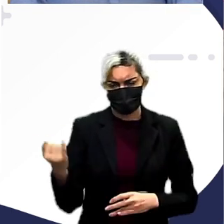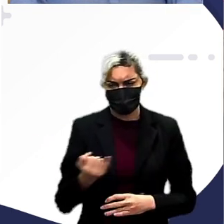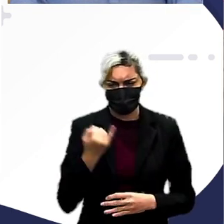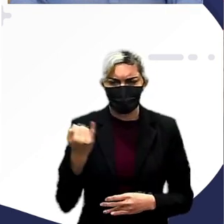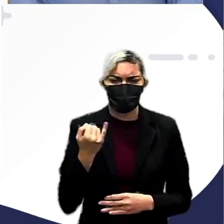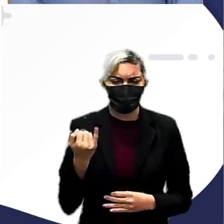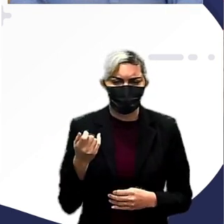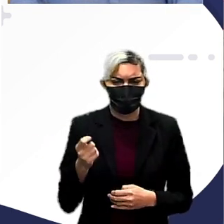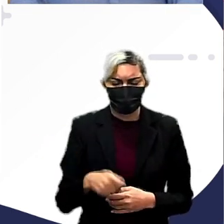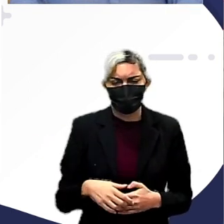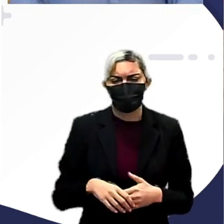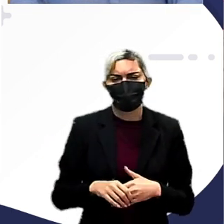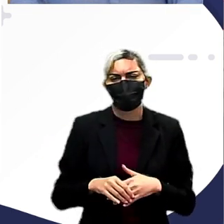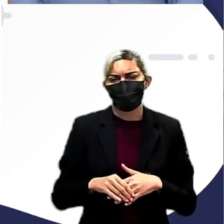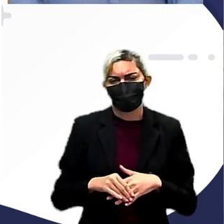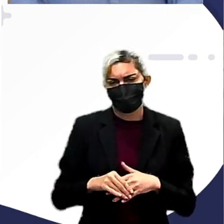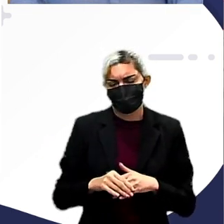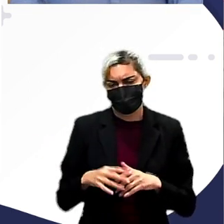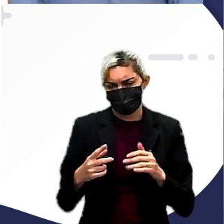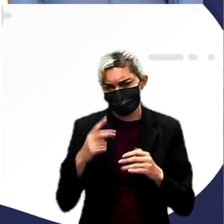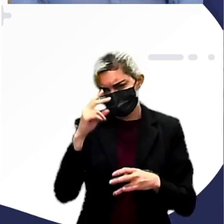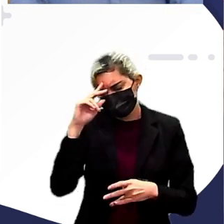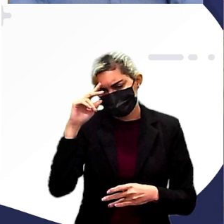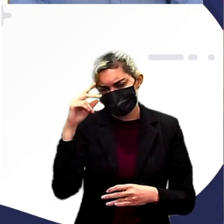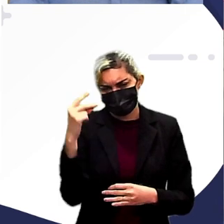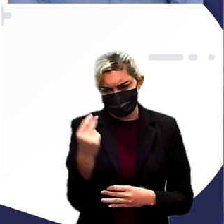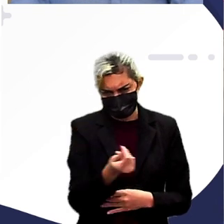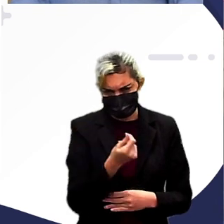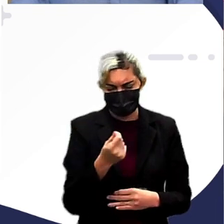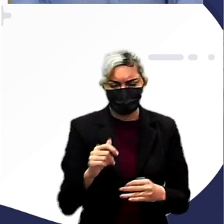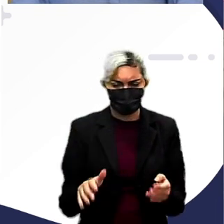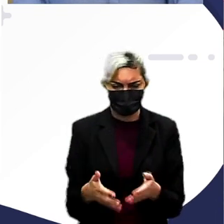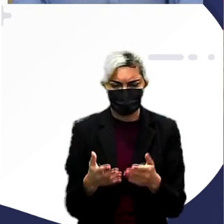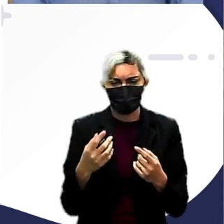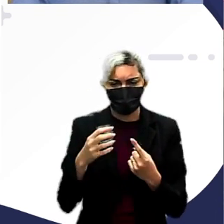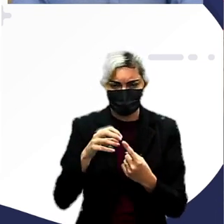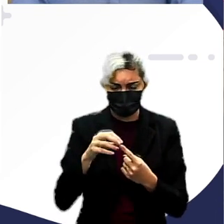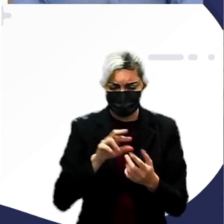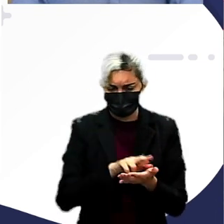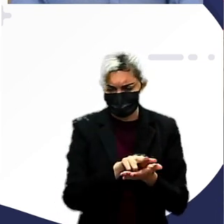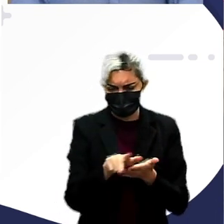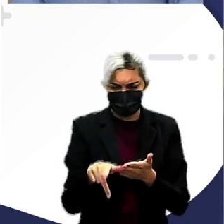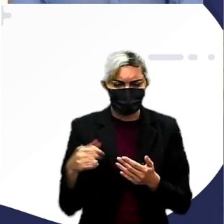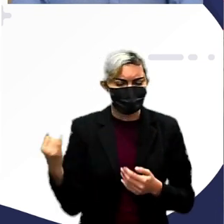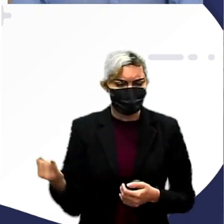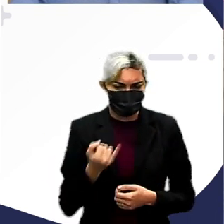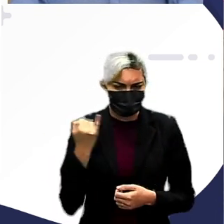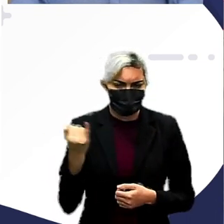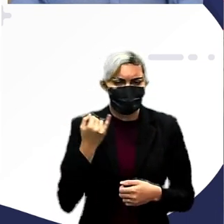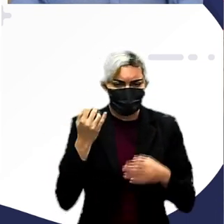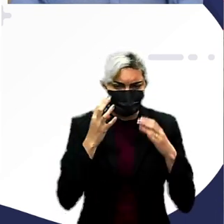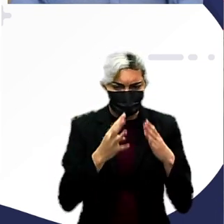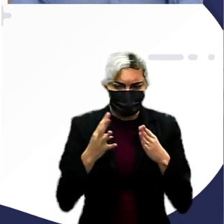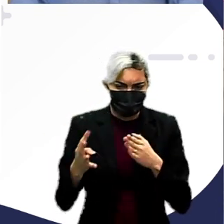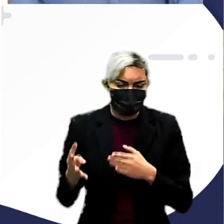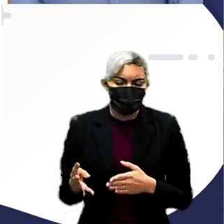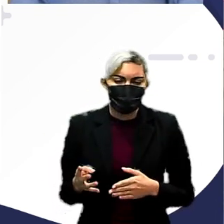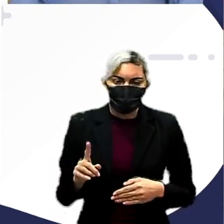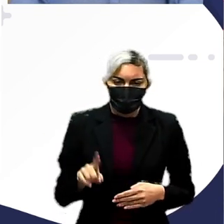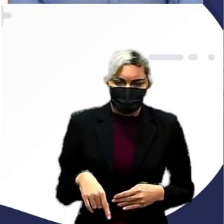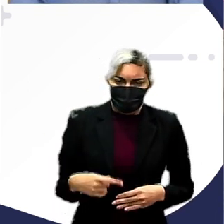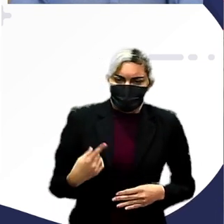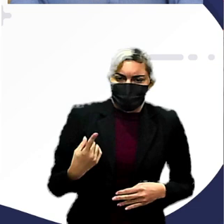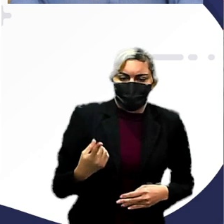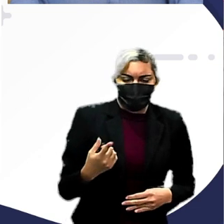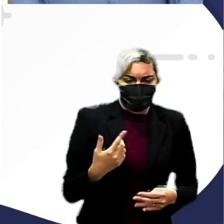importante, tá? Criar condições favoráveis, sim, e um dos elementos que é importante chamar a atenção para isso, na